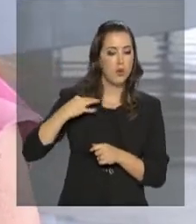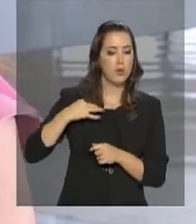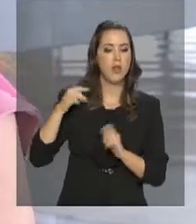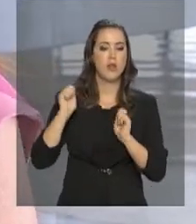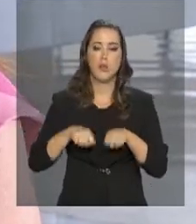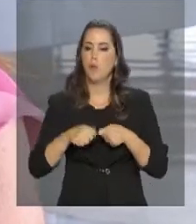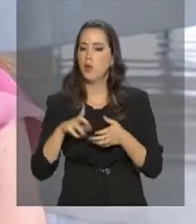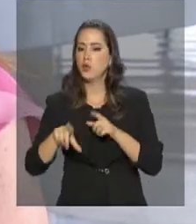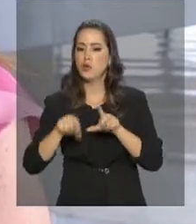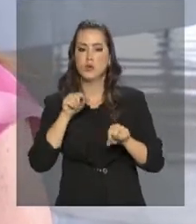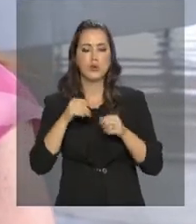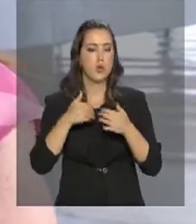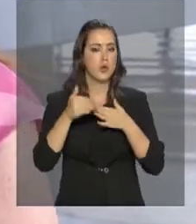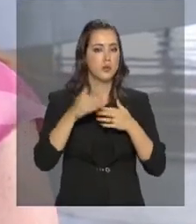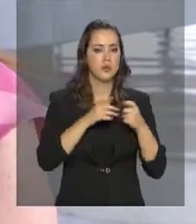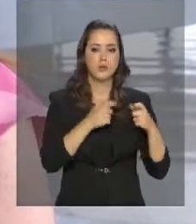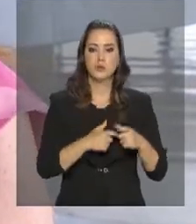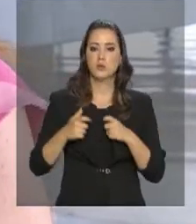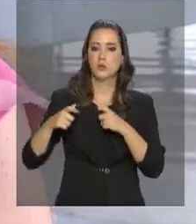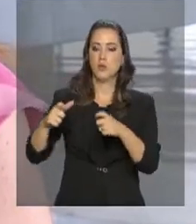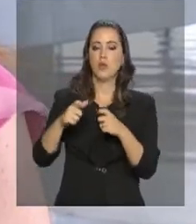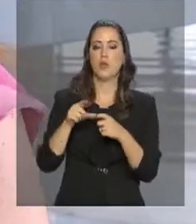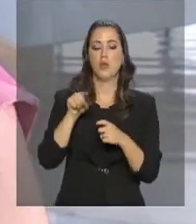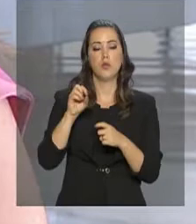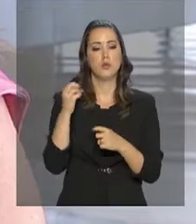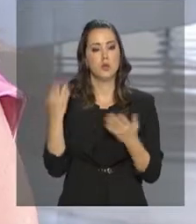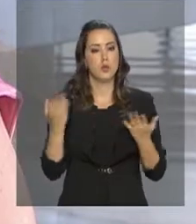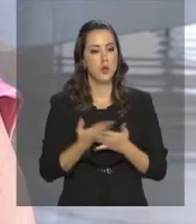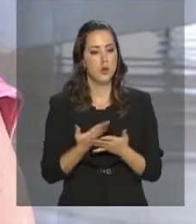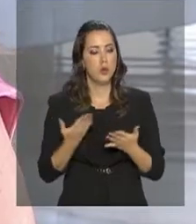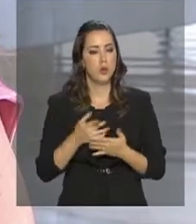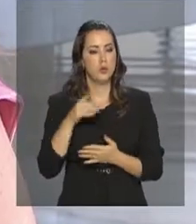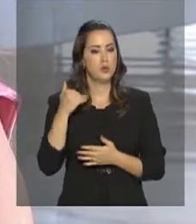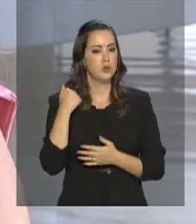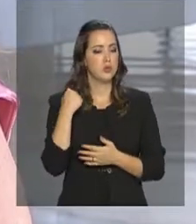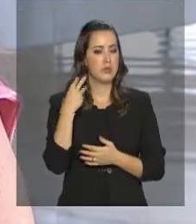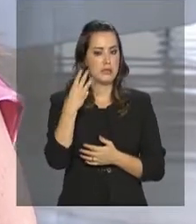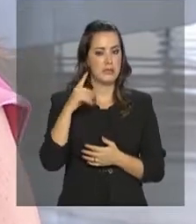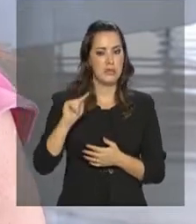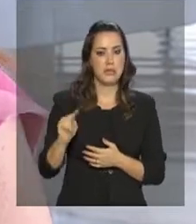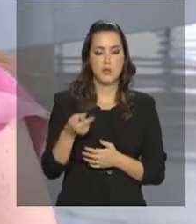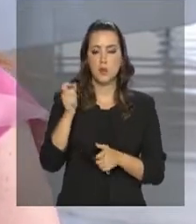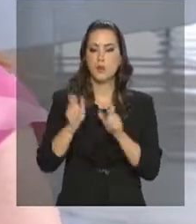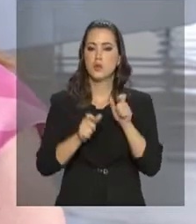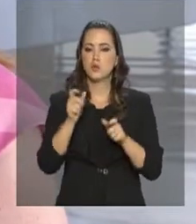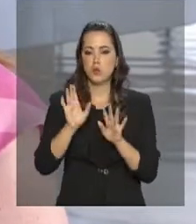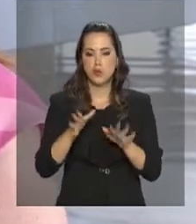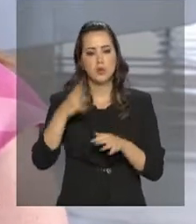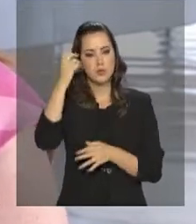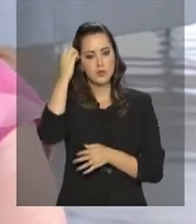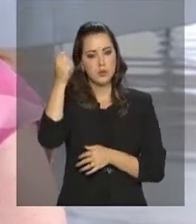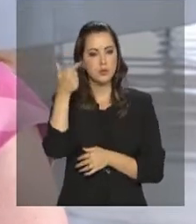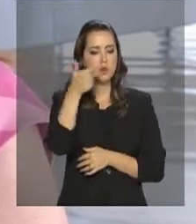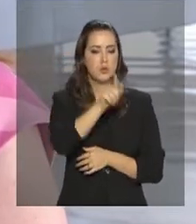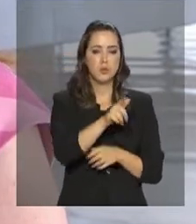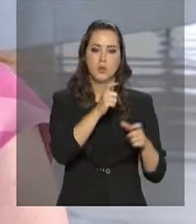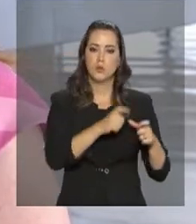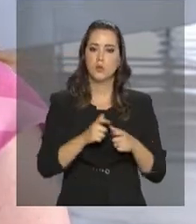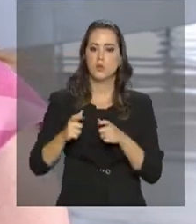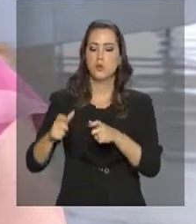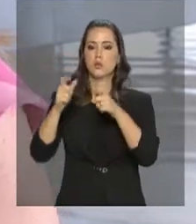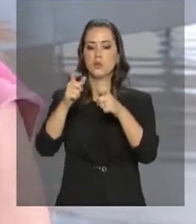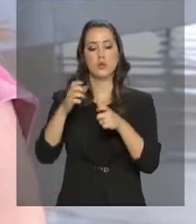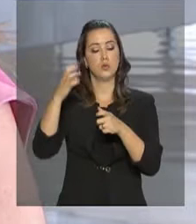podem ir para qualquer uma das unidades da federação. Hoje, aproximadamente 3 mil imigrantes já participaram desse processo promovido pelo